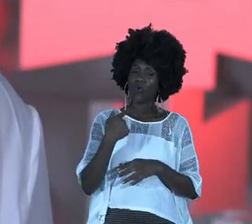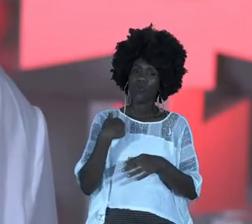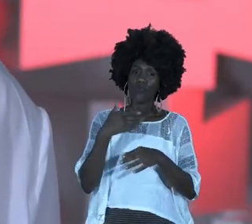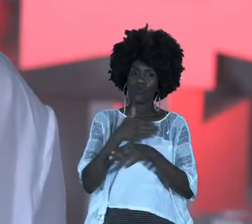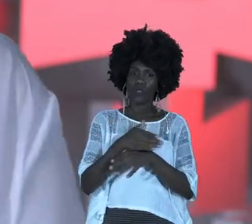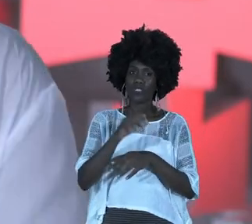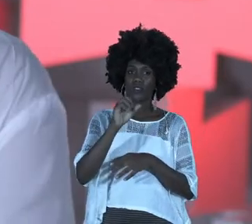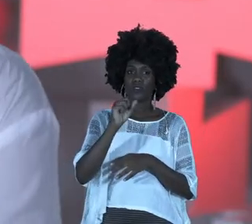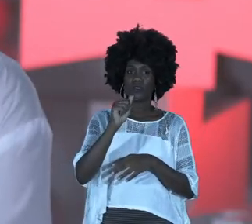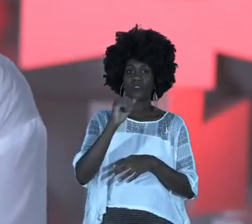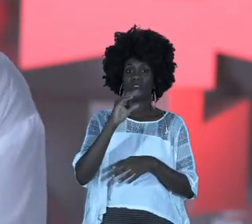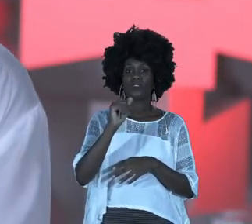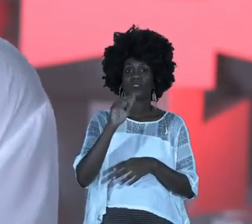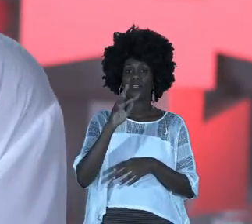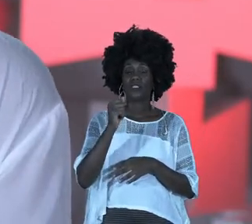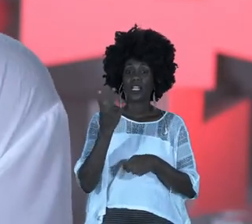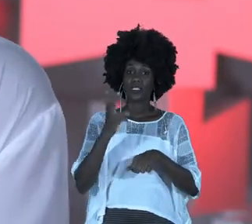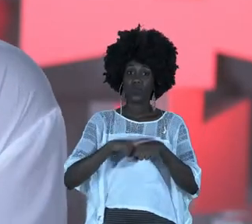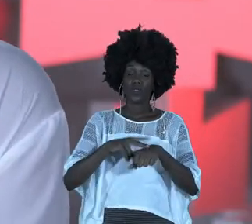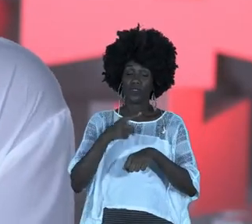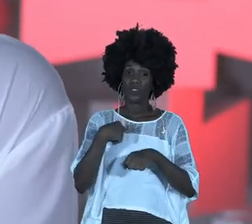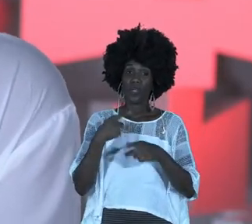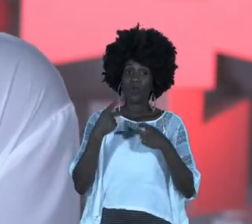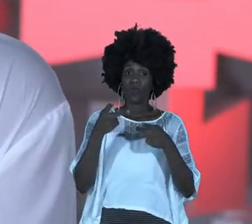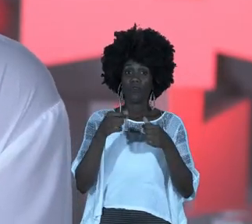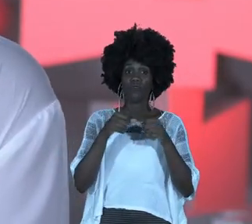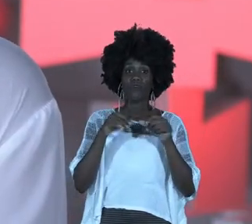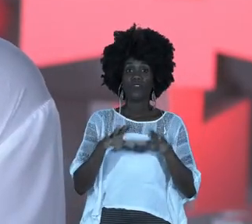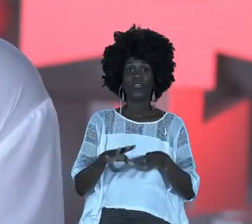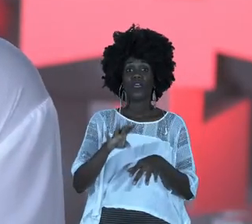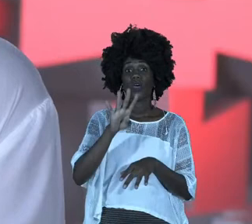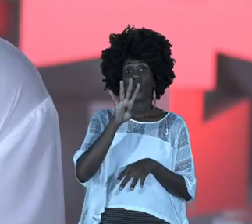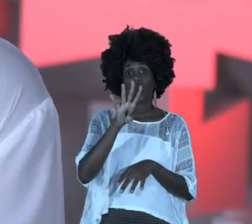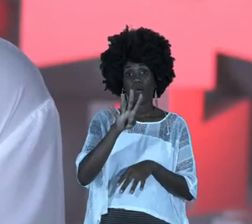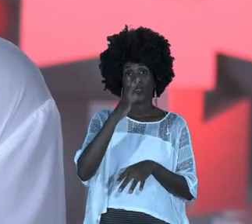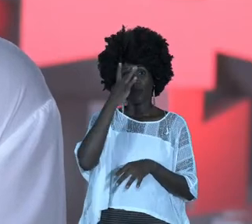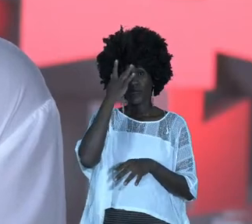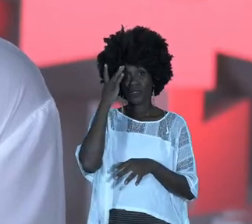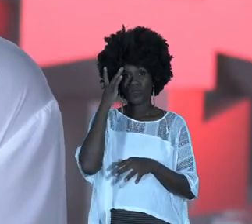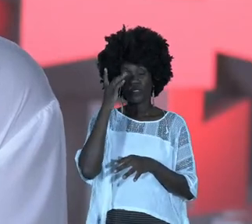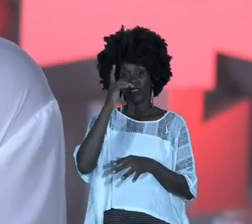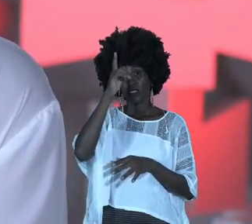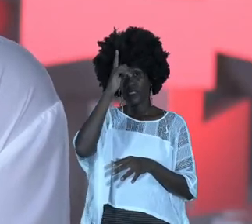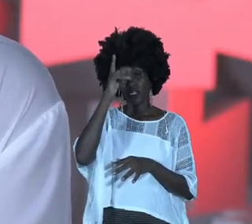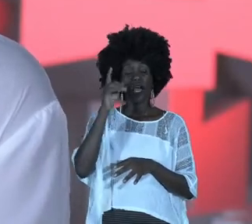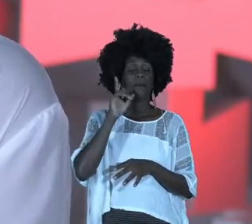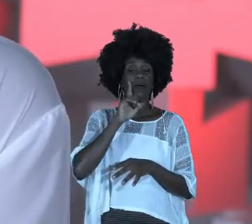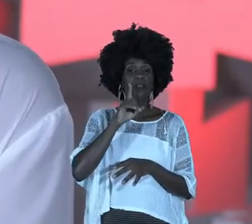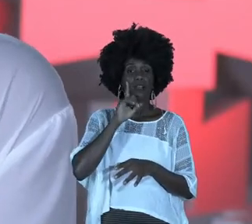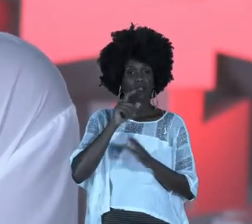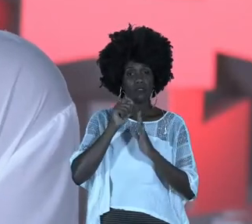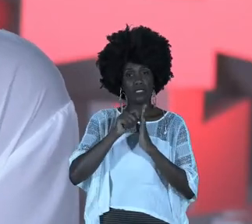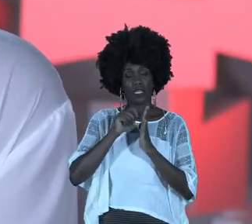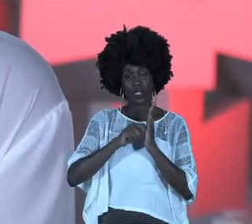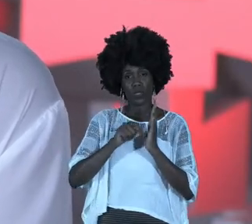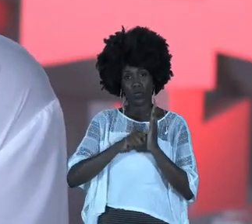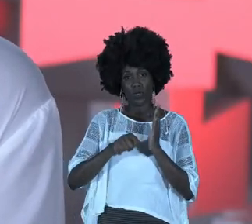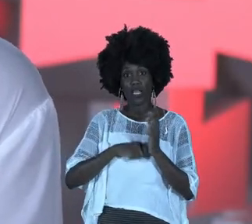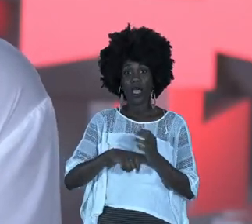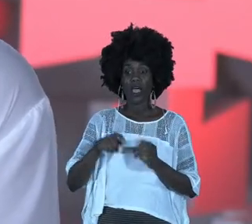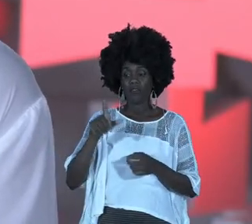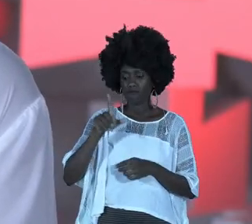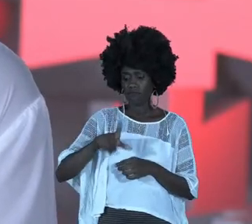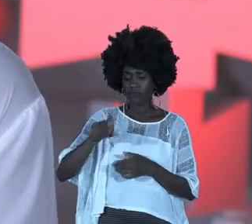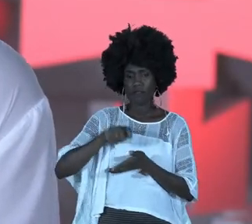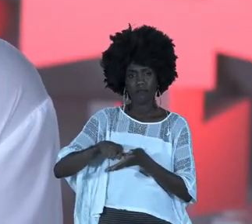Instituto Sacatá, e dessa segunda vez eu fiquei com quatro escritores americanos. E eu fiquei muito influenciada pela